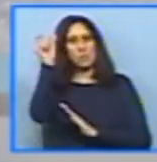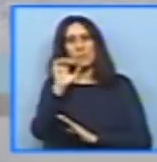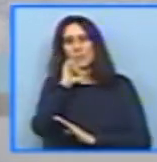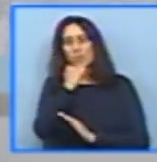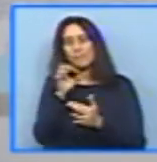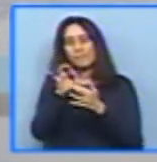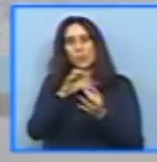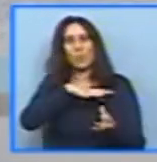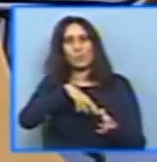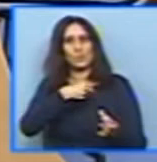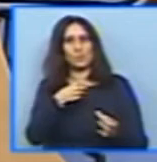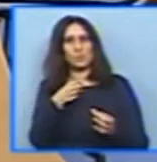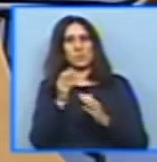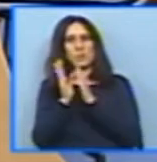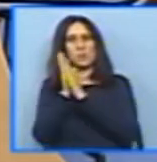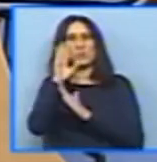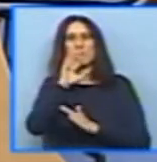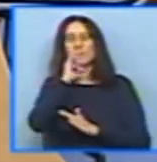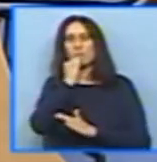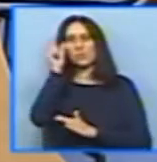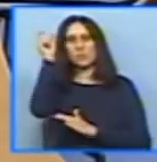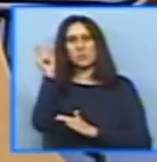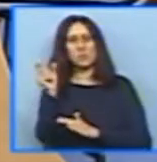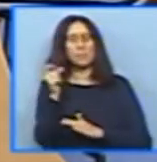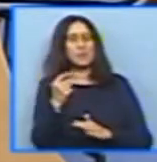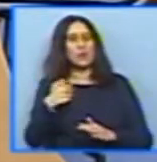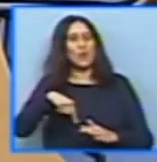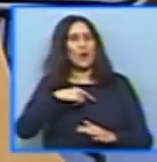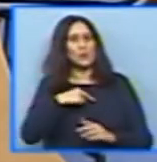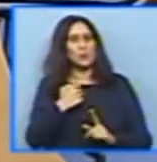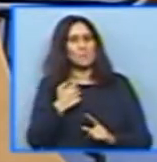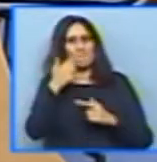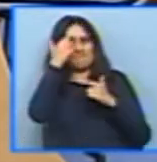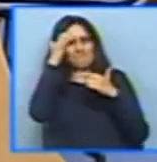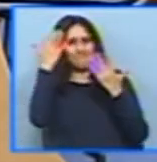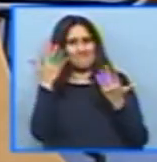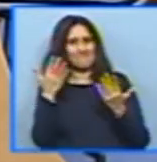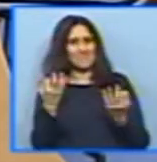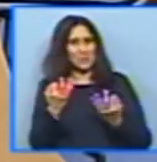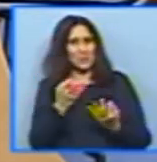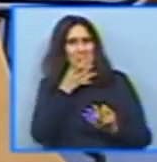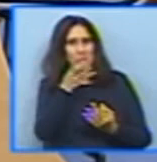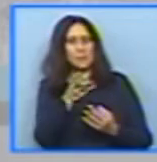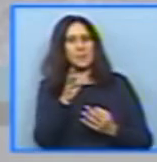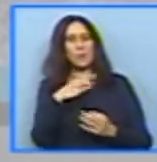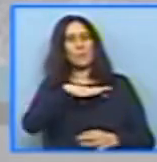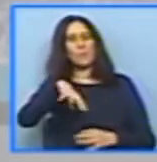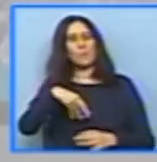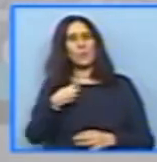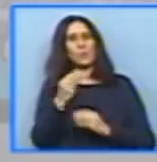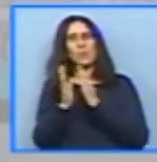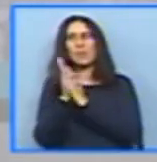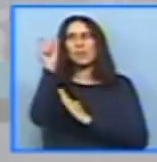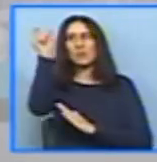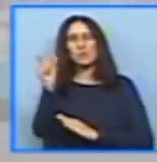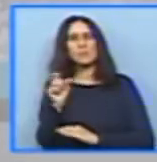É um mistério de Deus em si, mas isso, eu diria, quase escapa-nos, não é? Mas é um mistério de Deus para o mundo, é a tal forma,